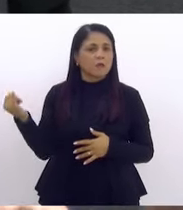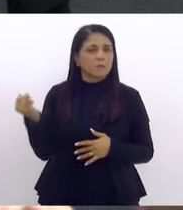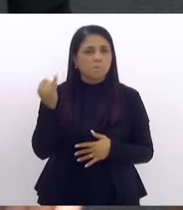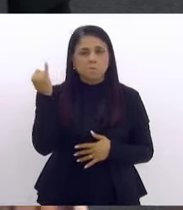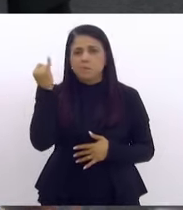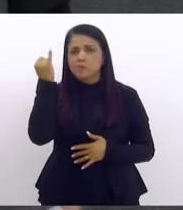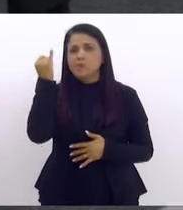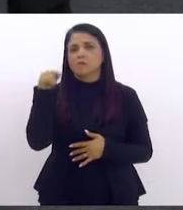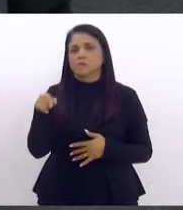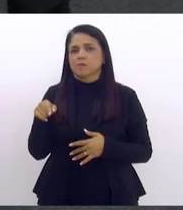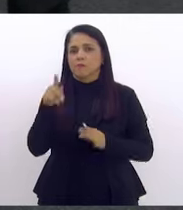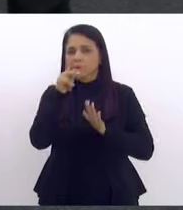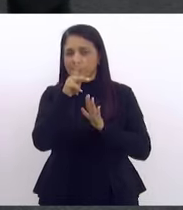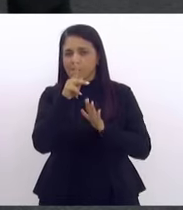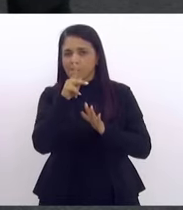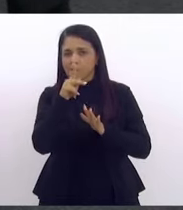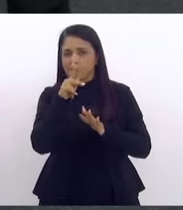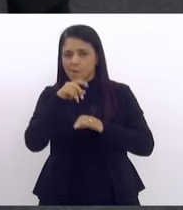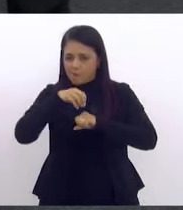importância